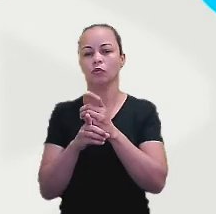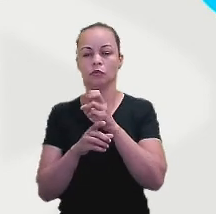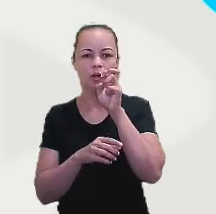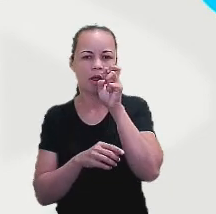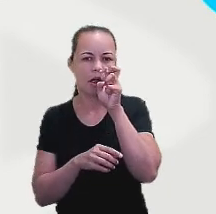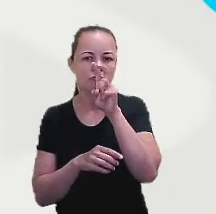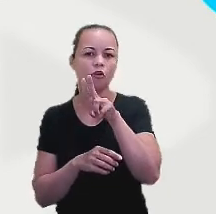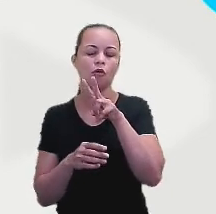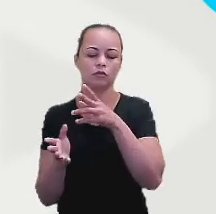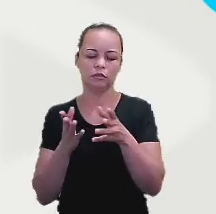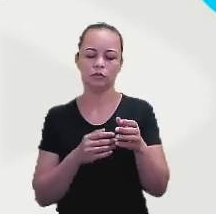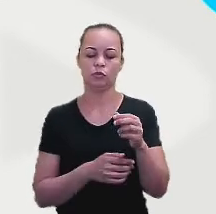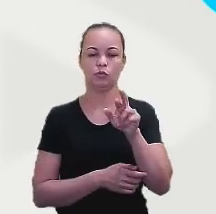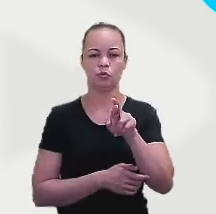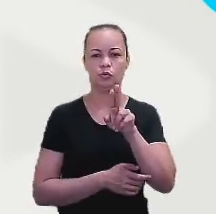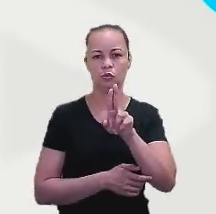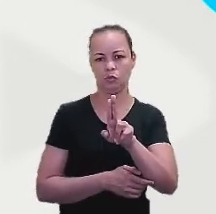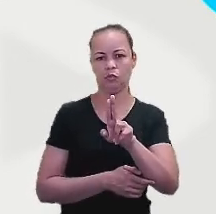ru, coruja.